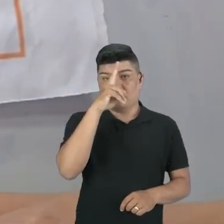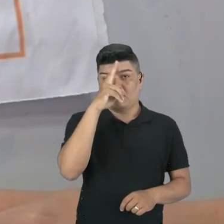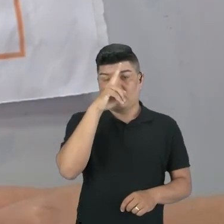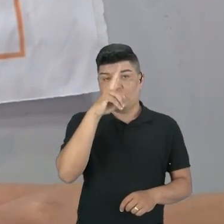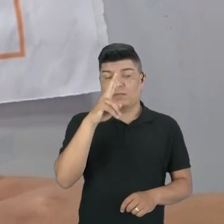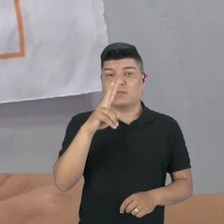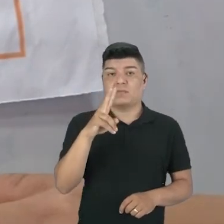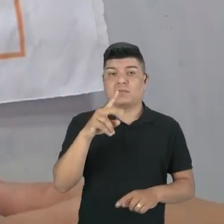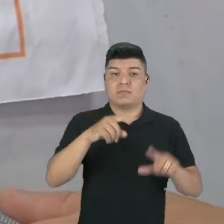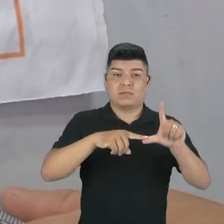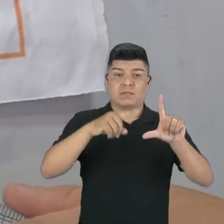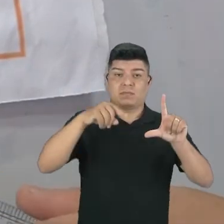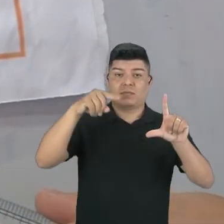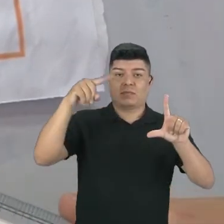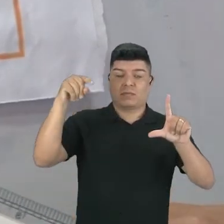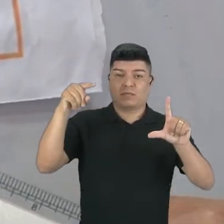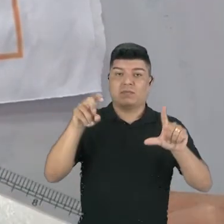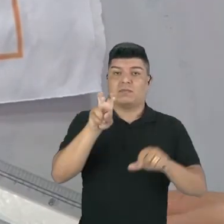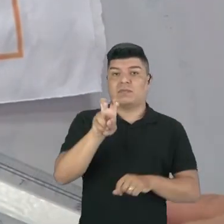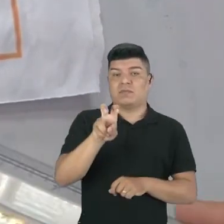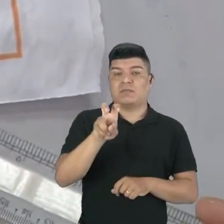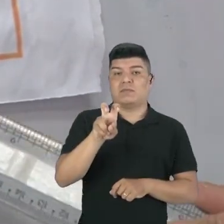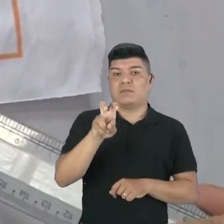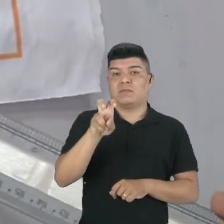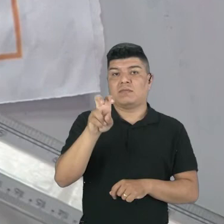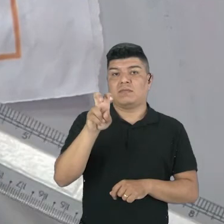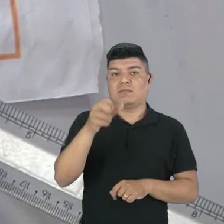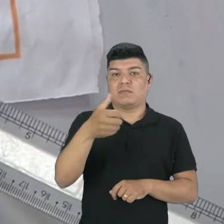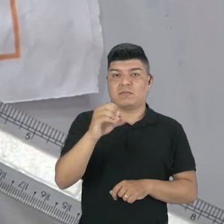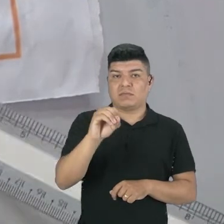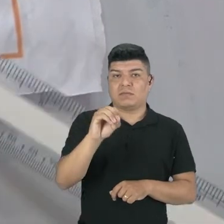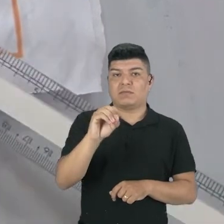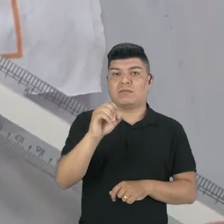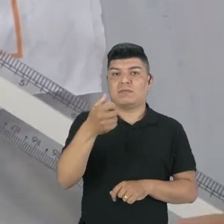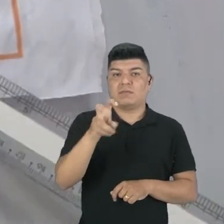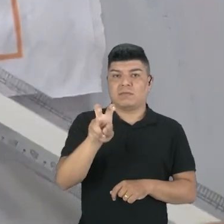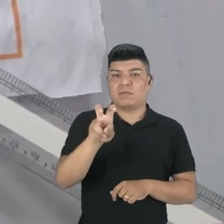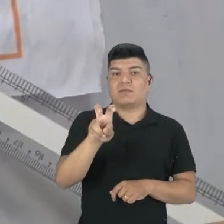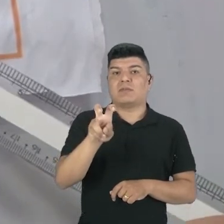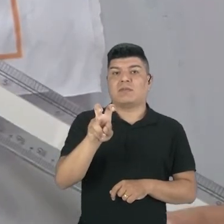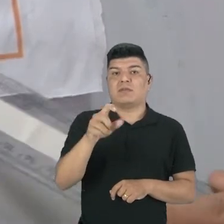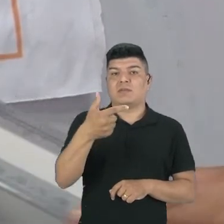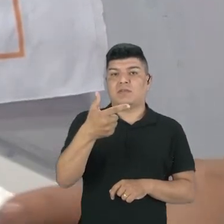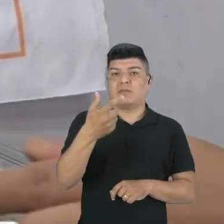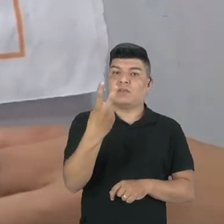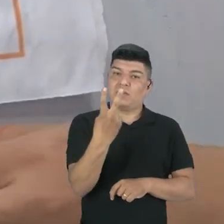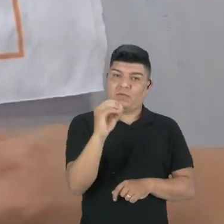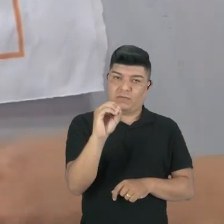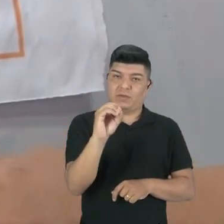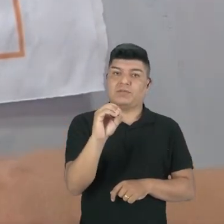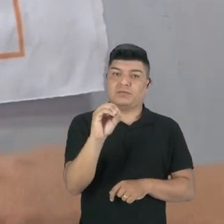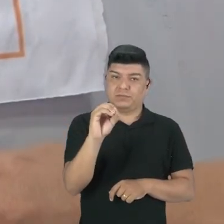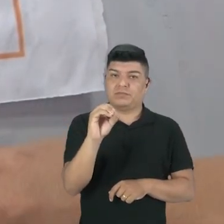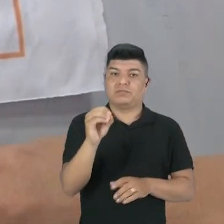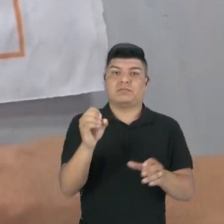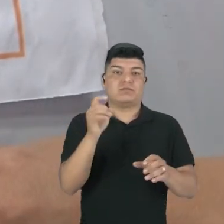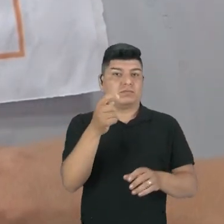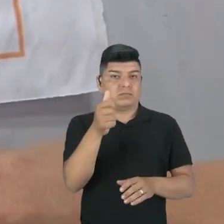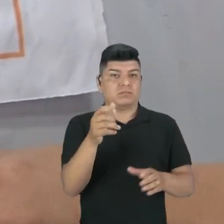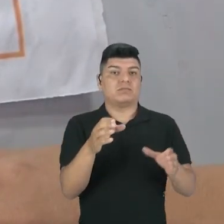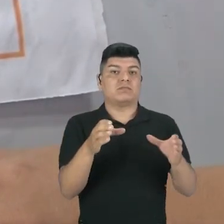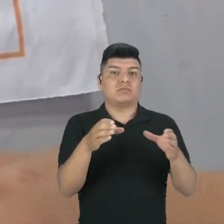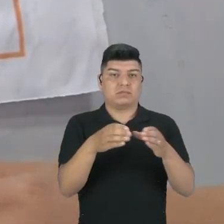ó, vai de 5 em 5, ó, 5, 10, 15 e 20. Quase 20 comunidades nesse ano aqui,